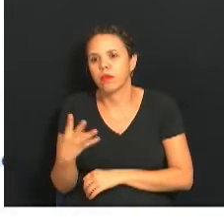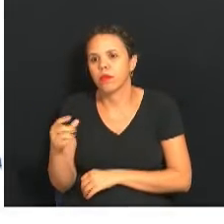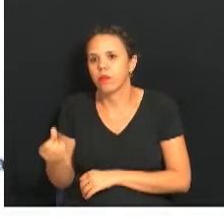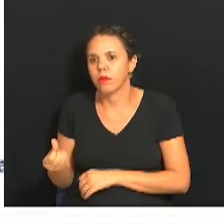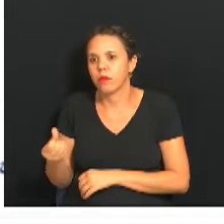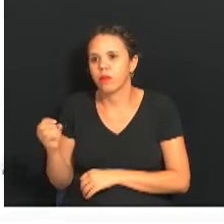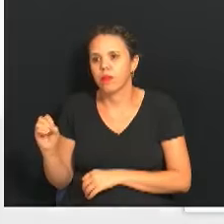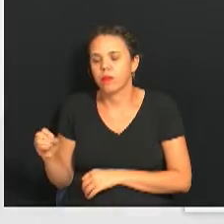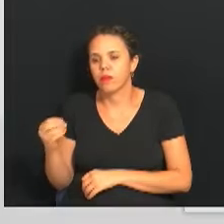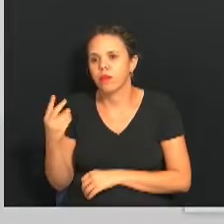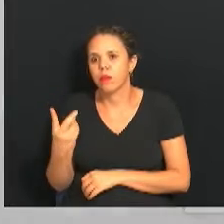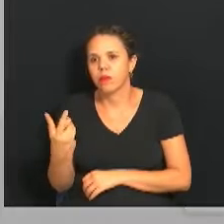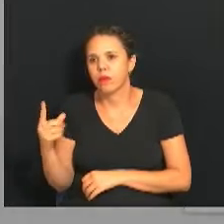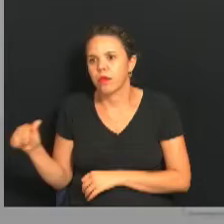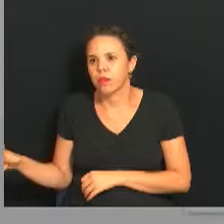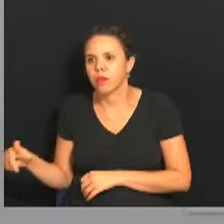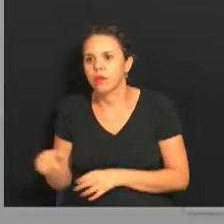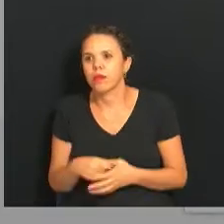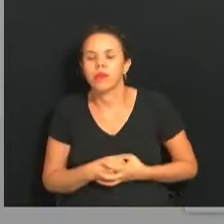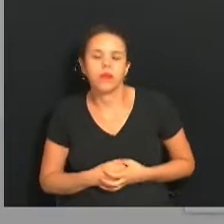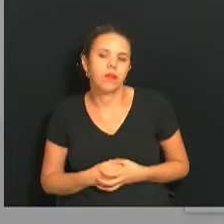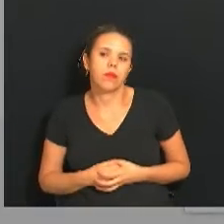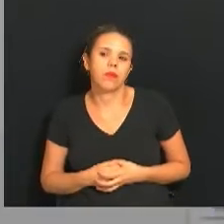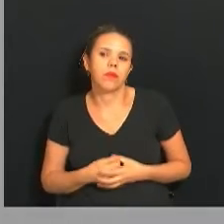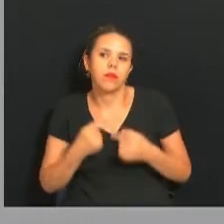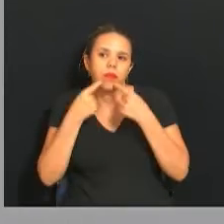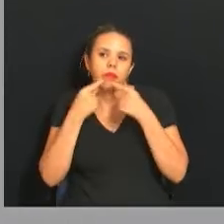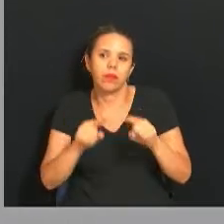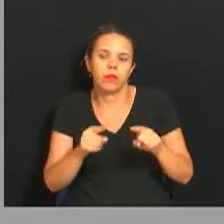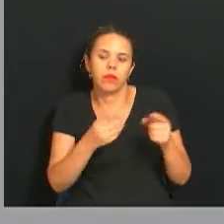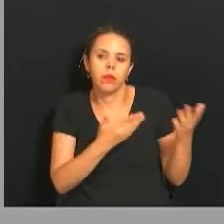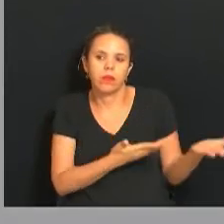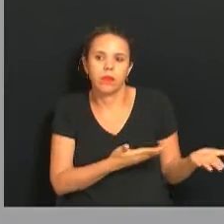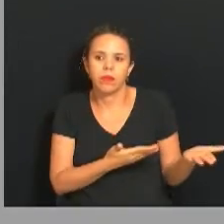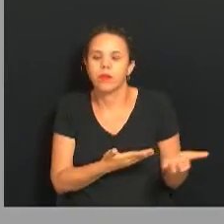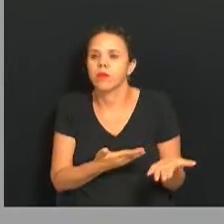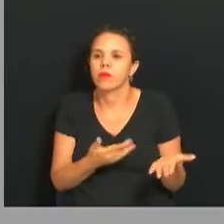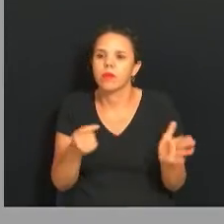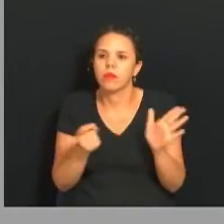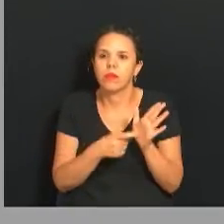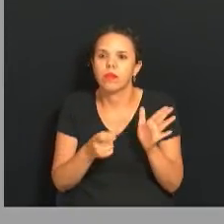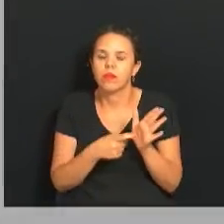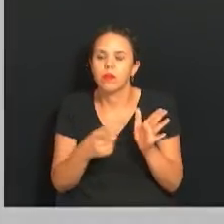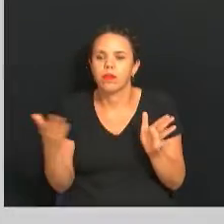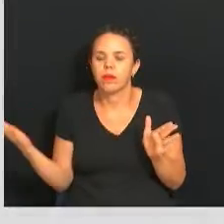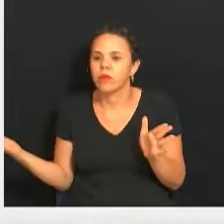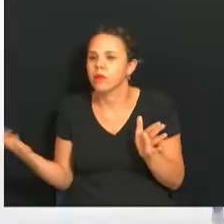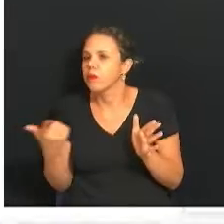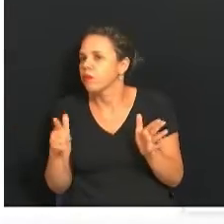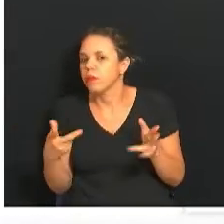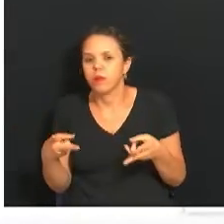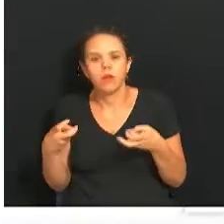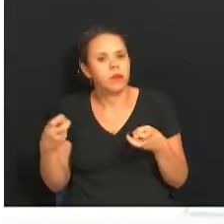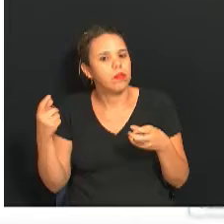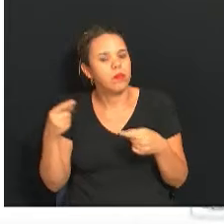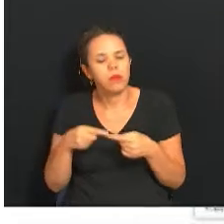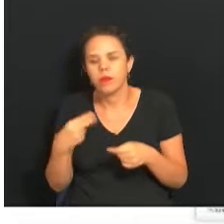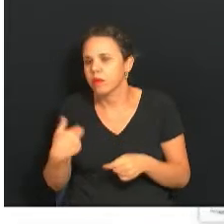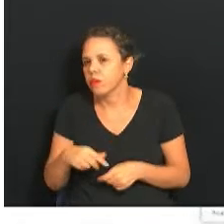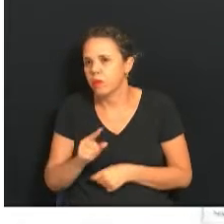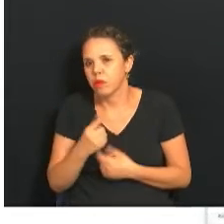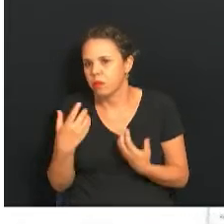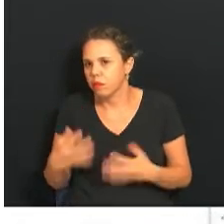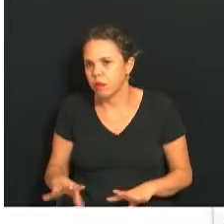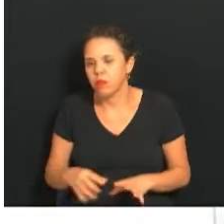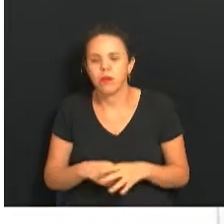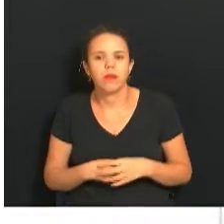13.460 de 2017. No caso de reclamação, você pode optar ainda por não se identificar caso queira. Com isso,